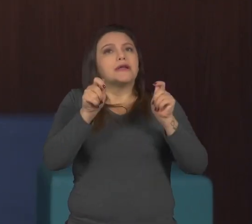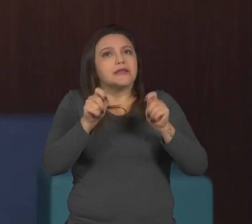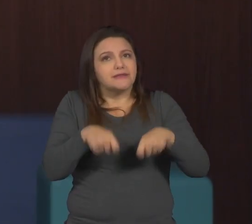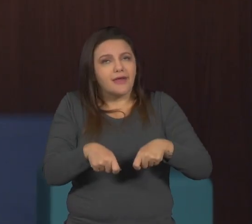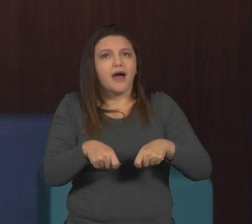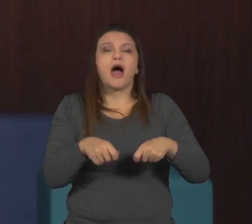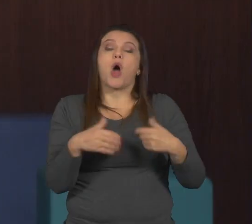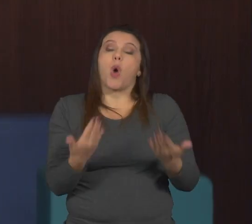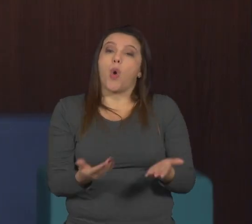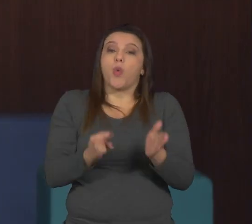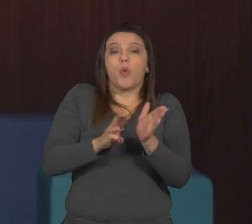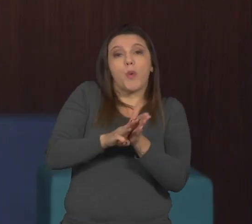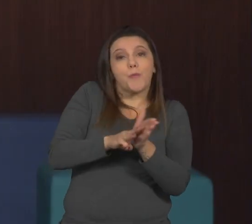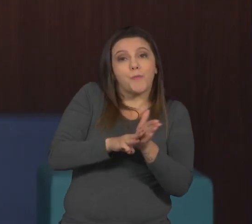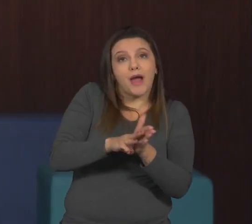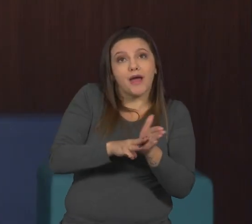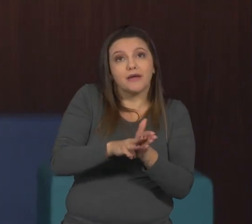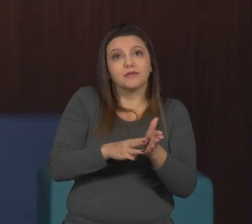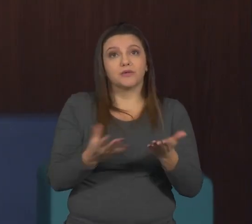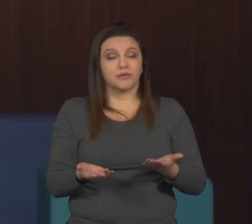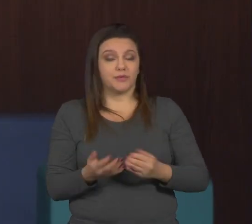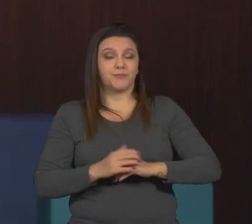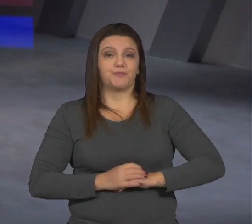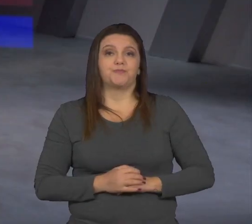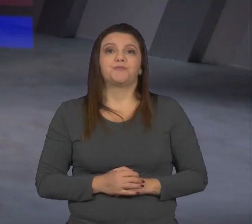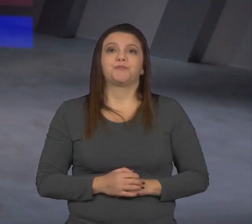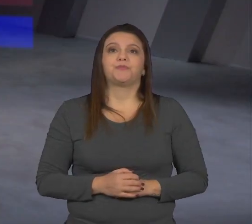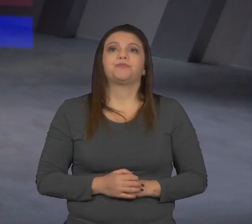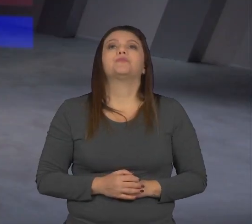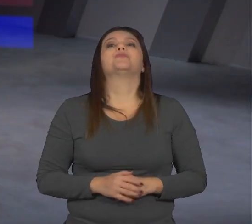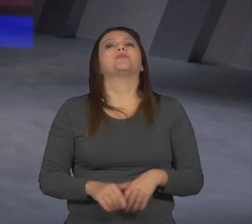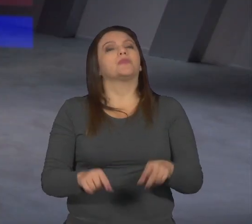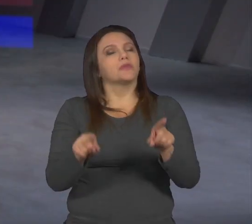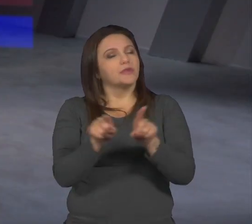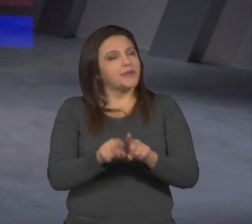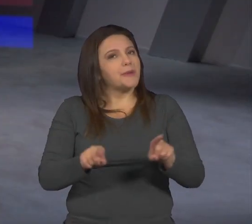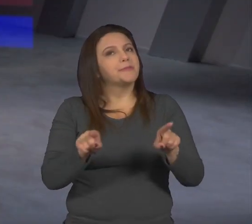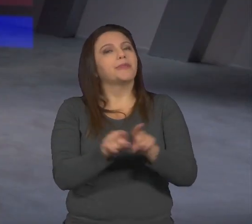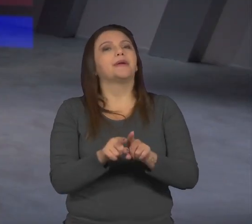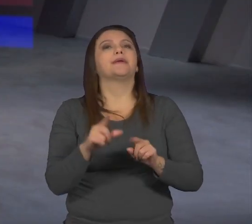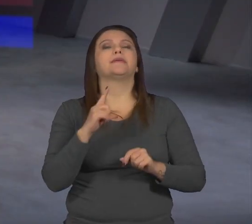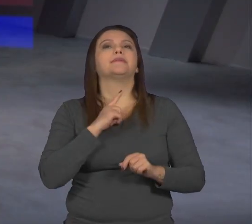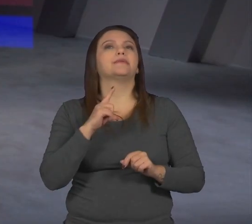apenas daquela classe. Então, seria o reuso no nível mais baixo. Mas eu tenho aí